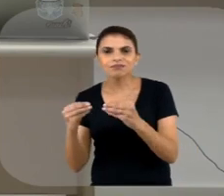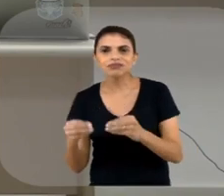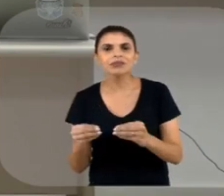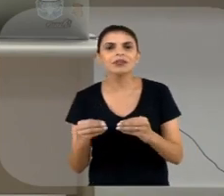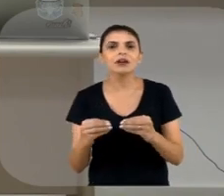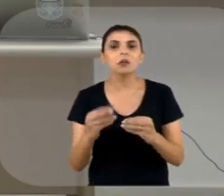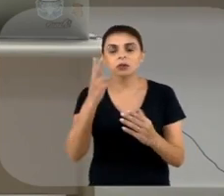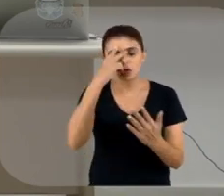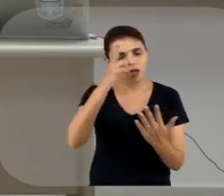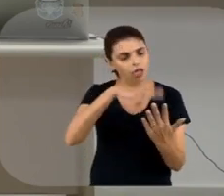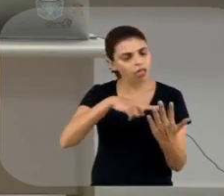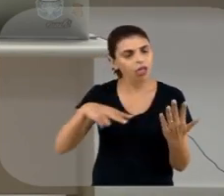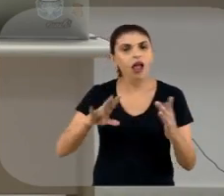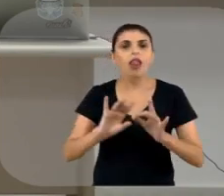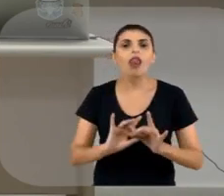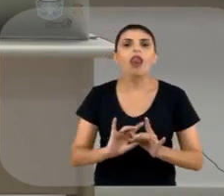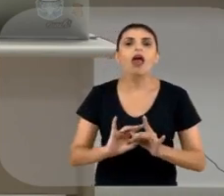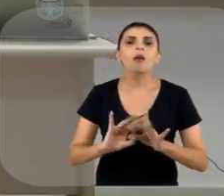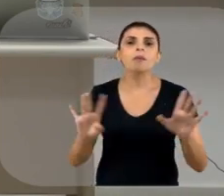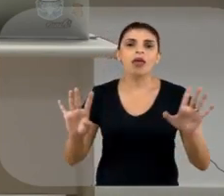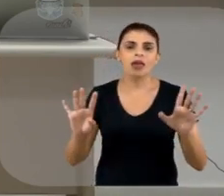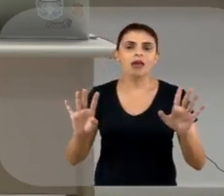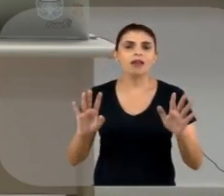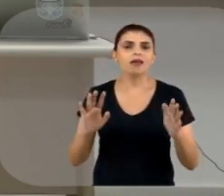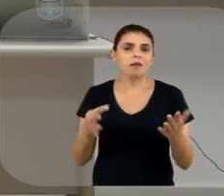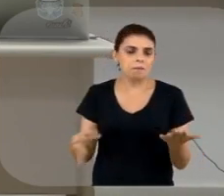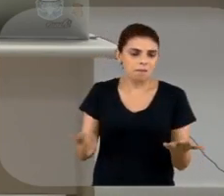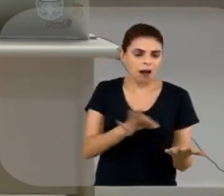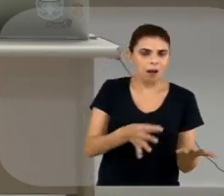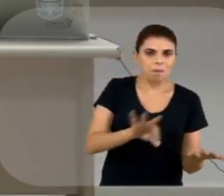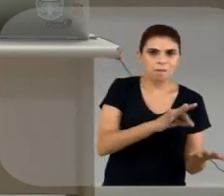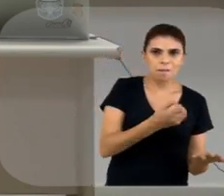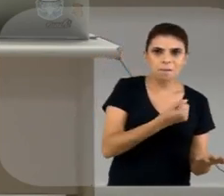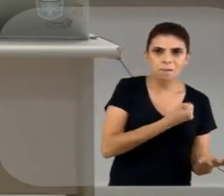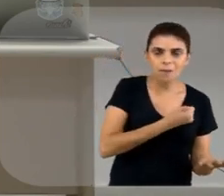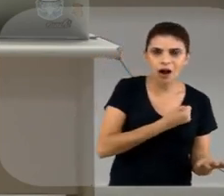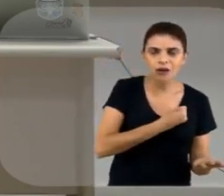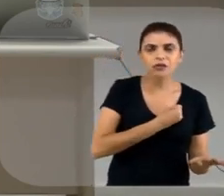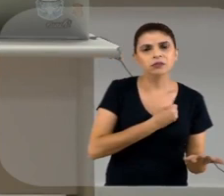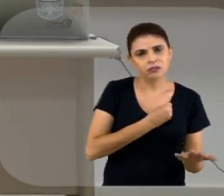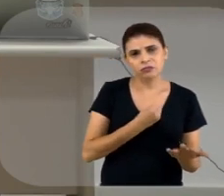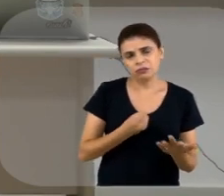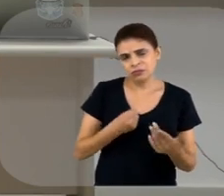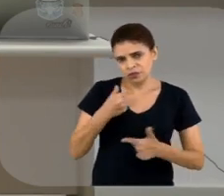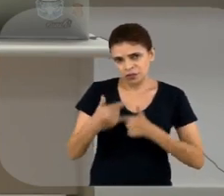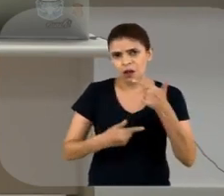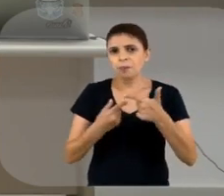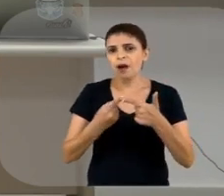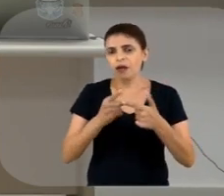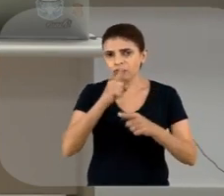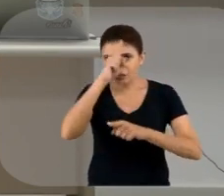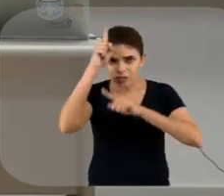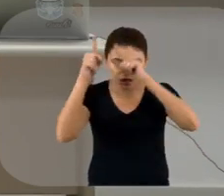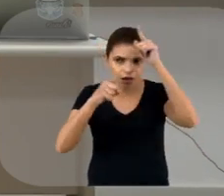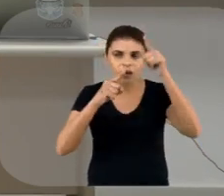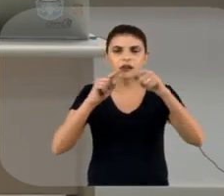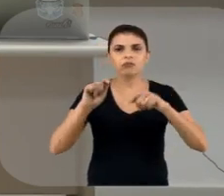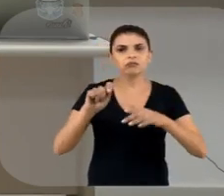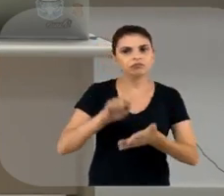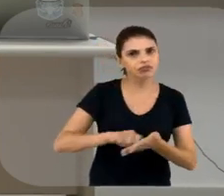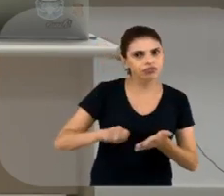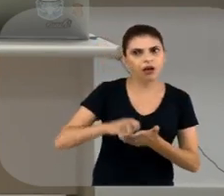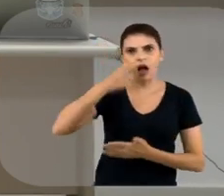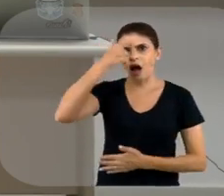que aí o autor libera ali as suas páginas, né, e é um trabalho criativo, é um trabalho